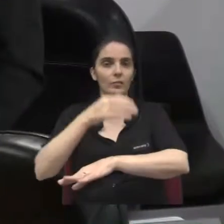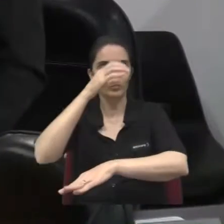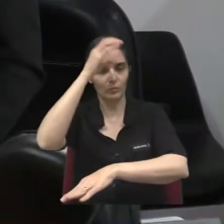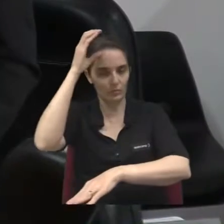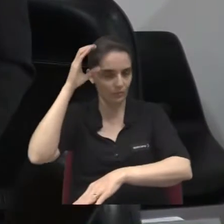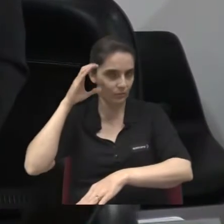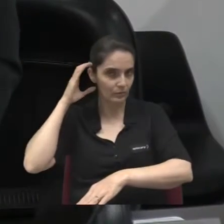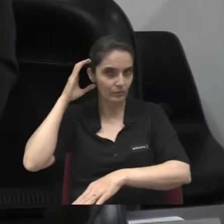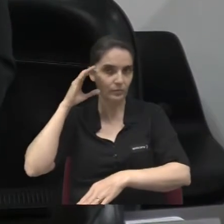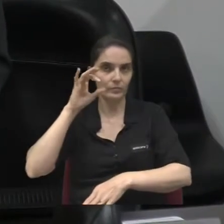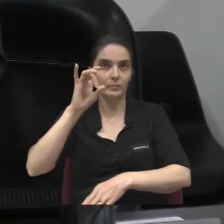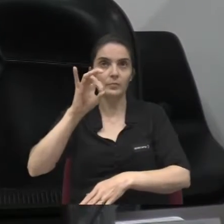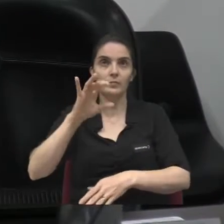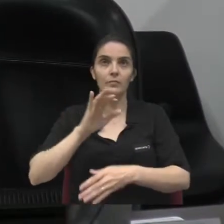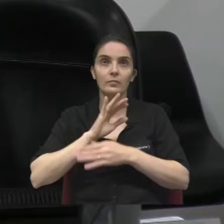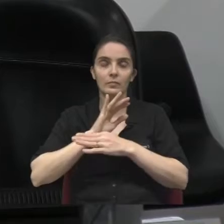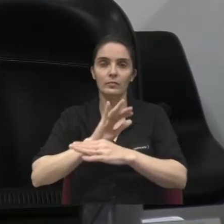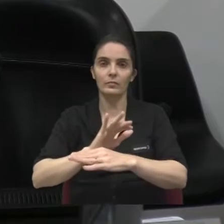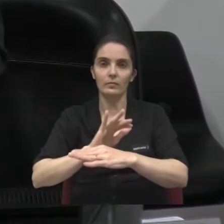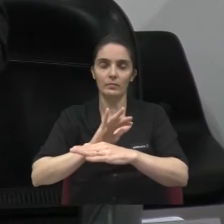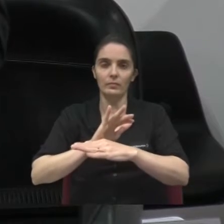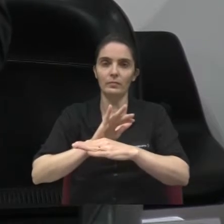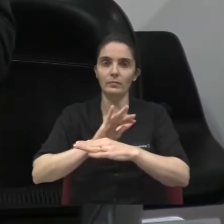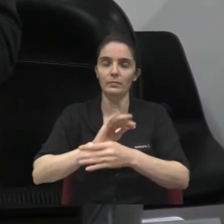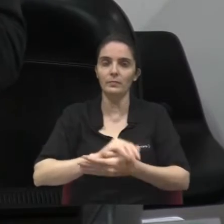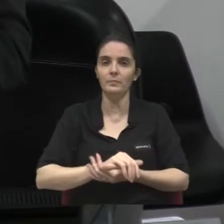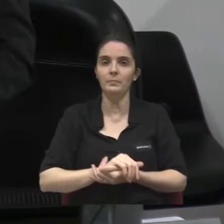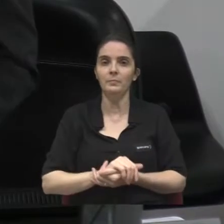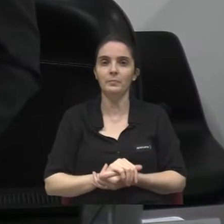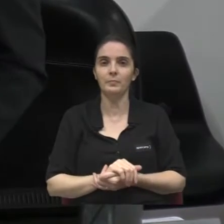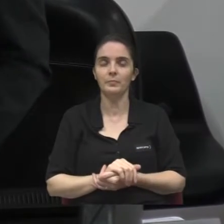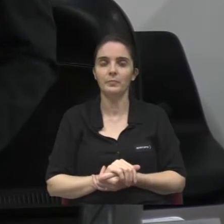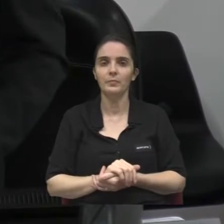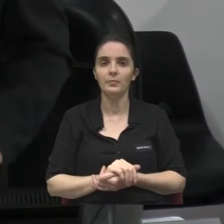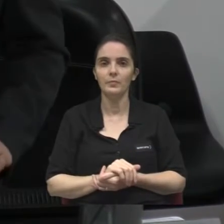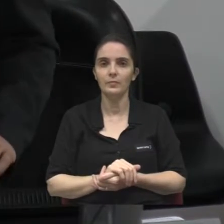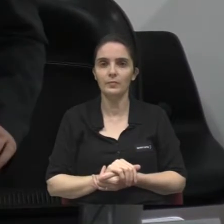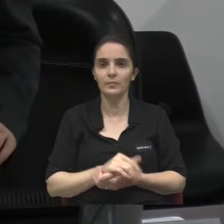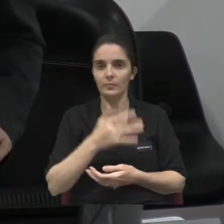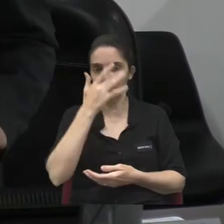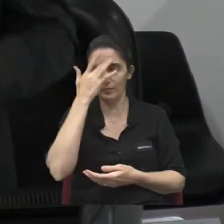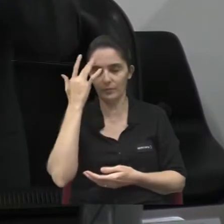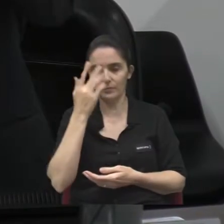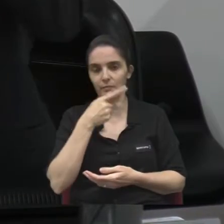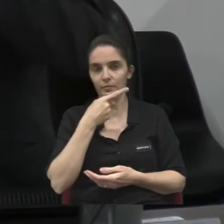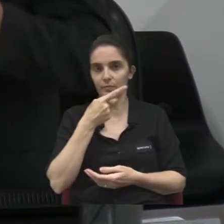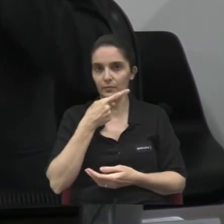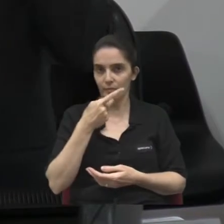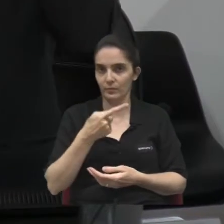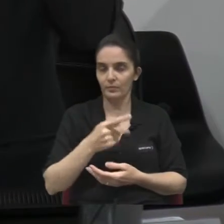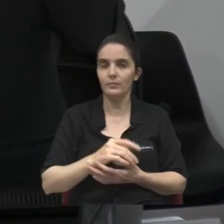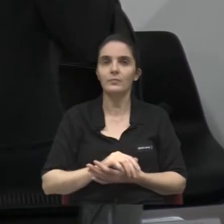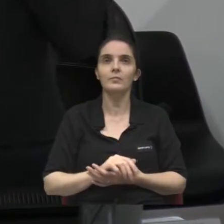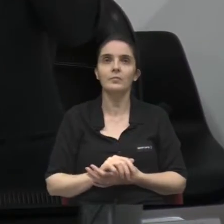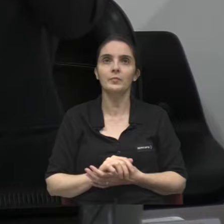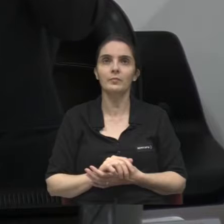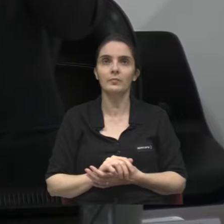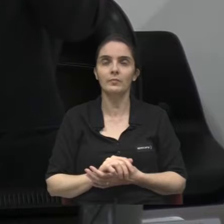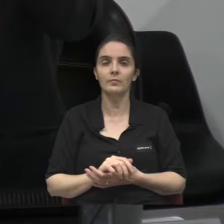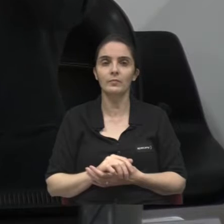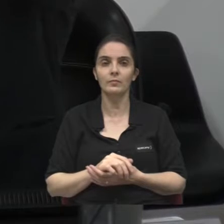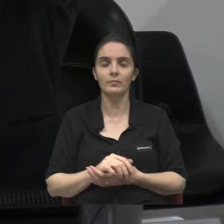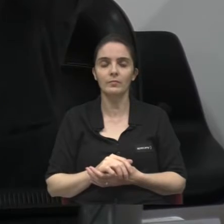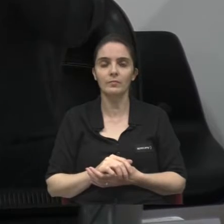dar contribuição aos seus eleitores, às demandas do seu gabinete, nós estivemos debruçados aqui juntamente